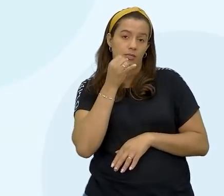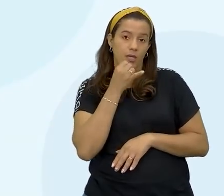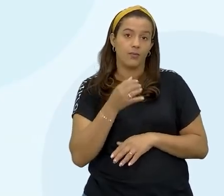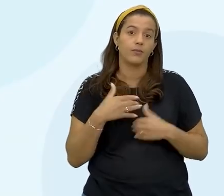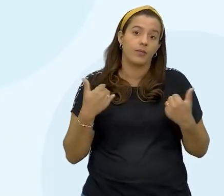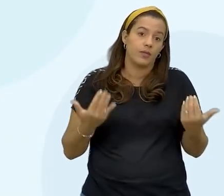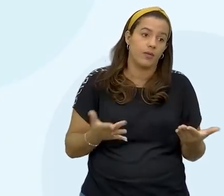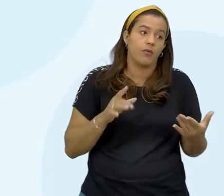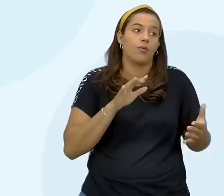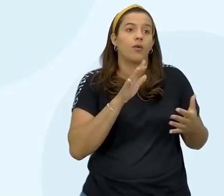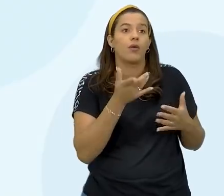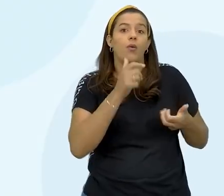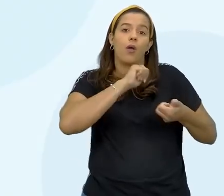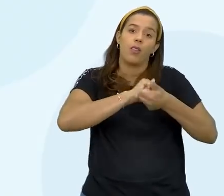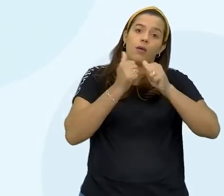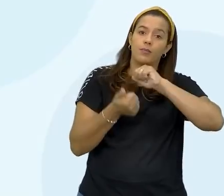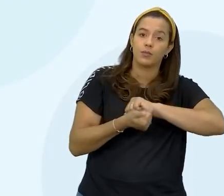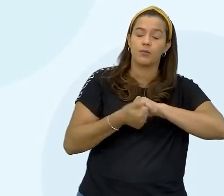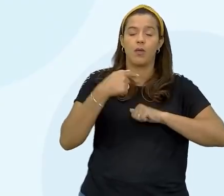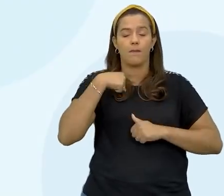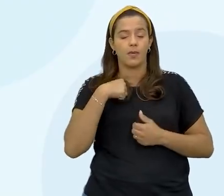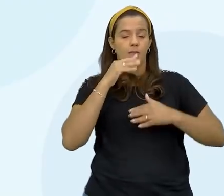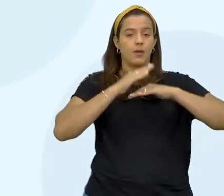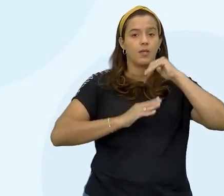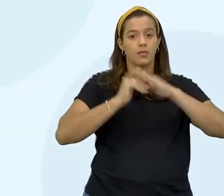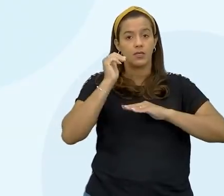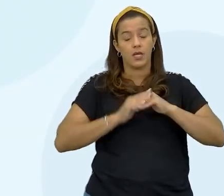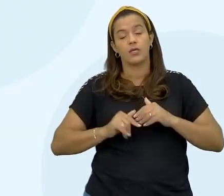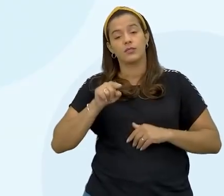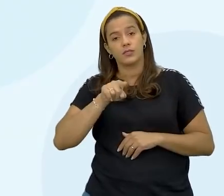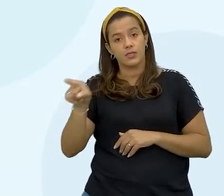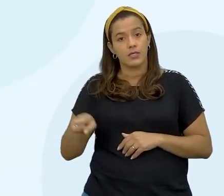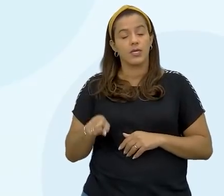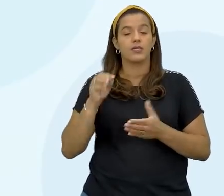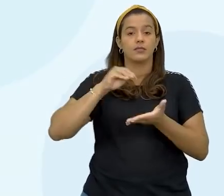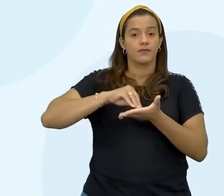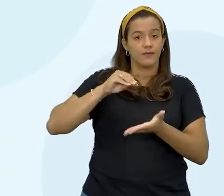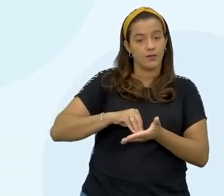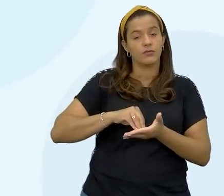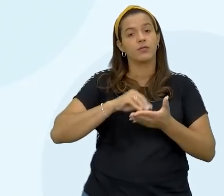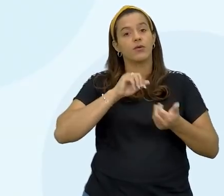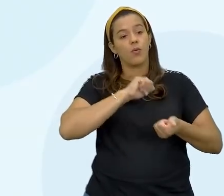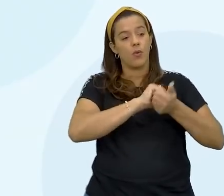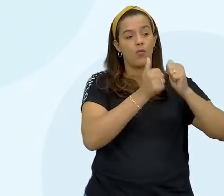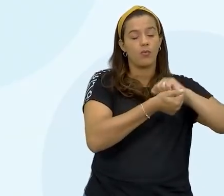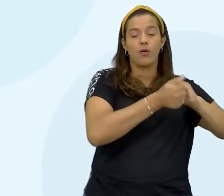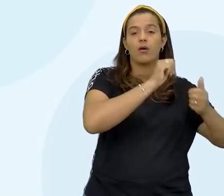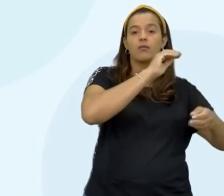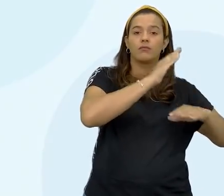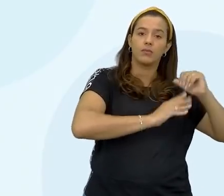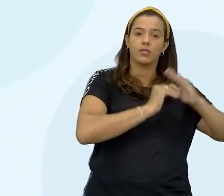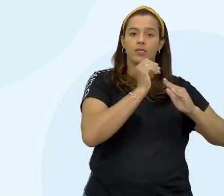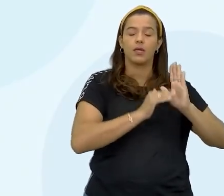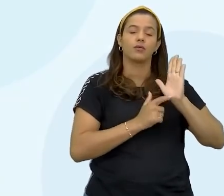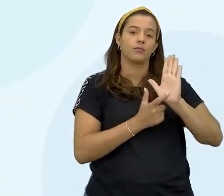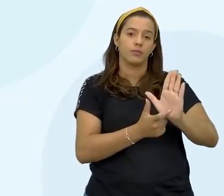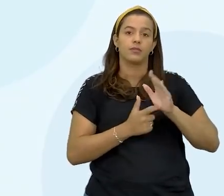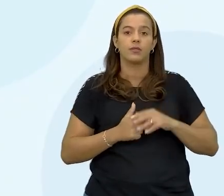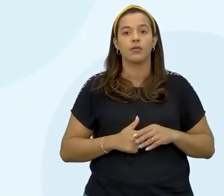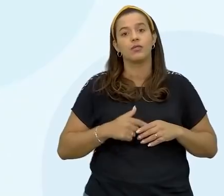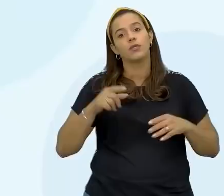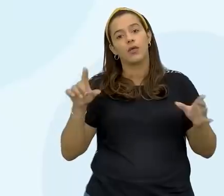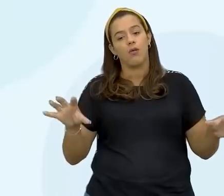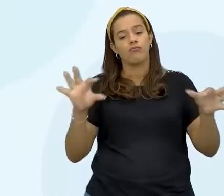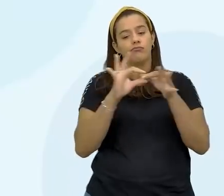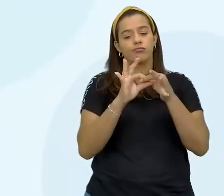eu articulo a minha habilidade, que os estudantes estão em defasagem, com a habilidade apresentada. Elas conversam,